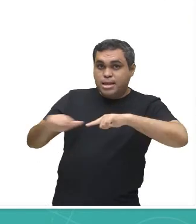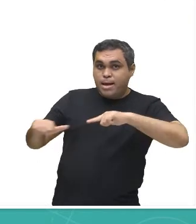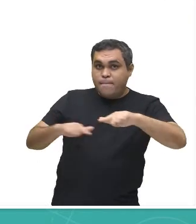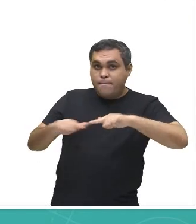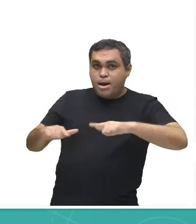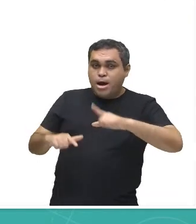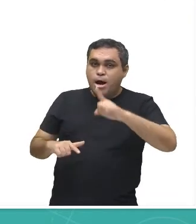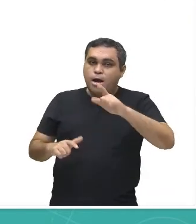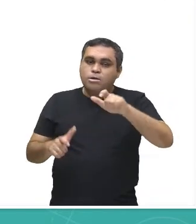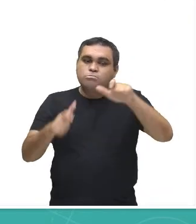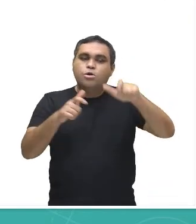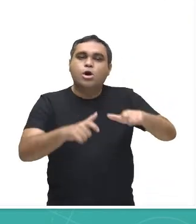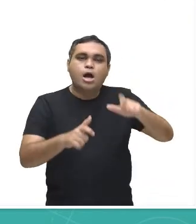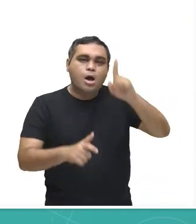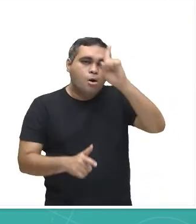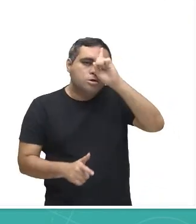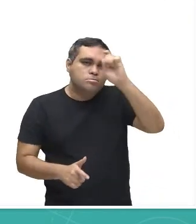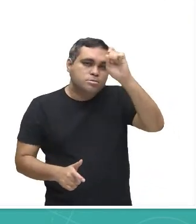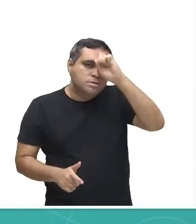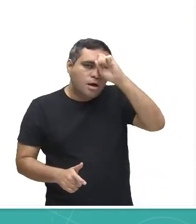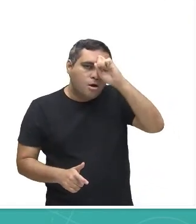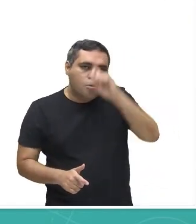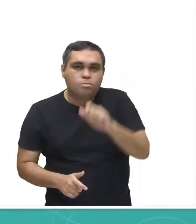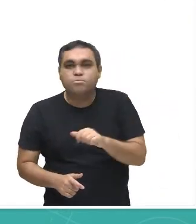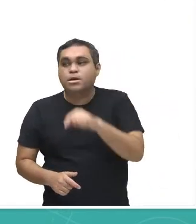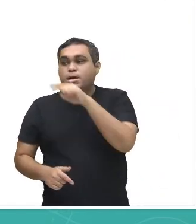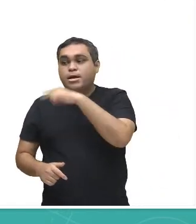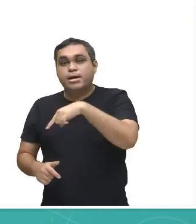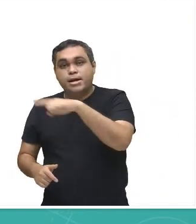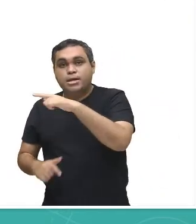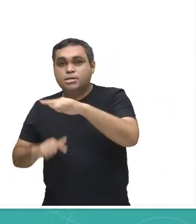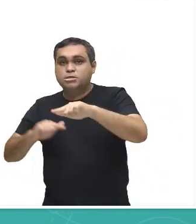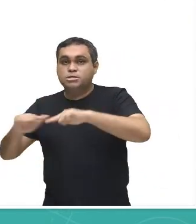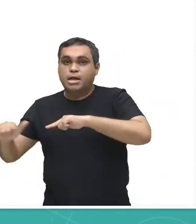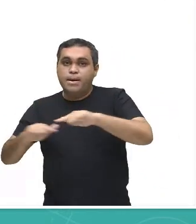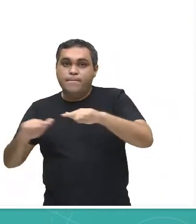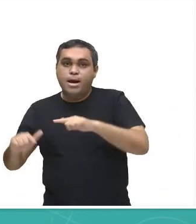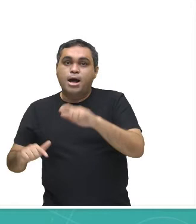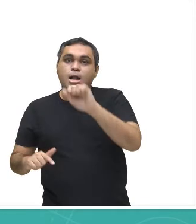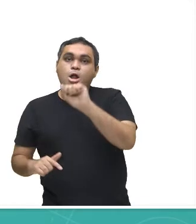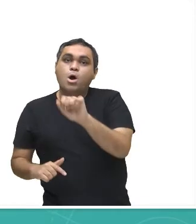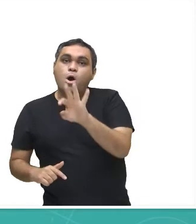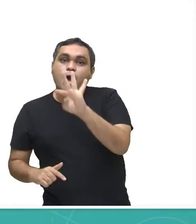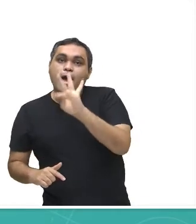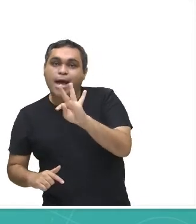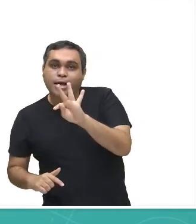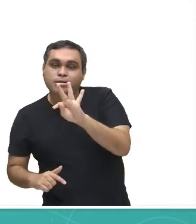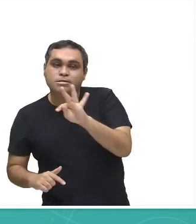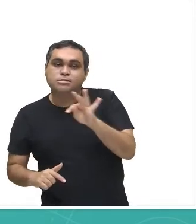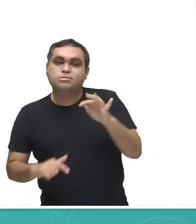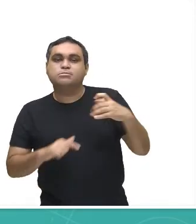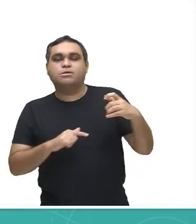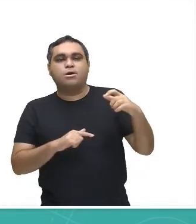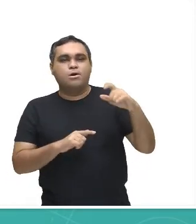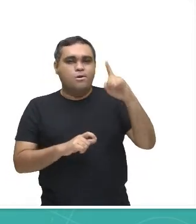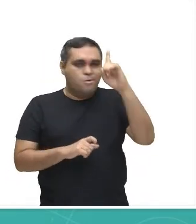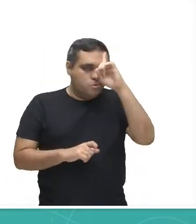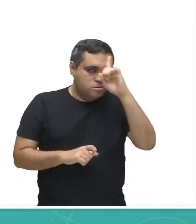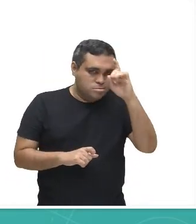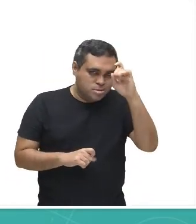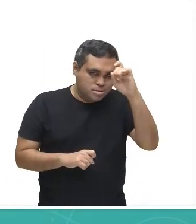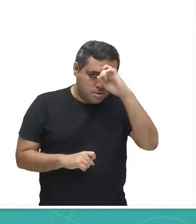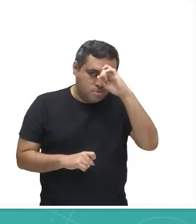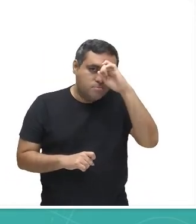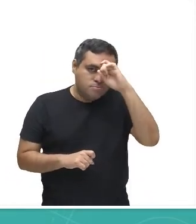tá? Eles trabalham em um hospital. Eles trabalham no